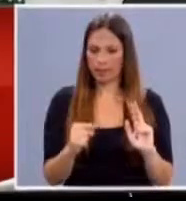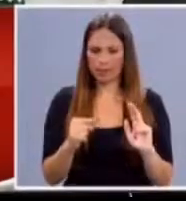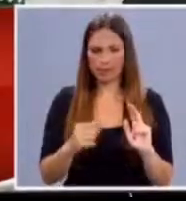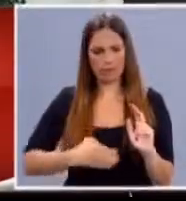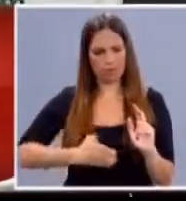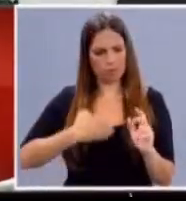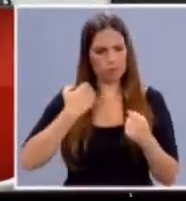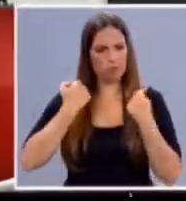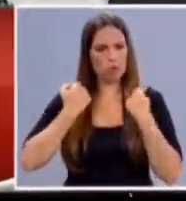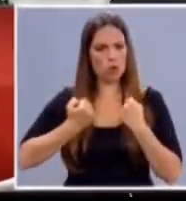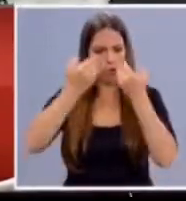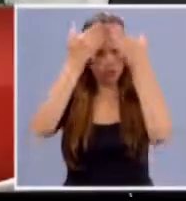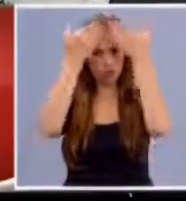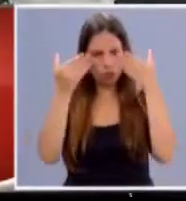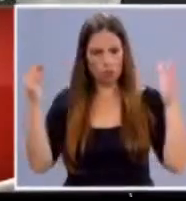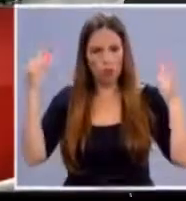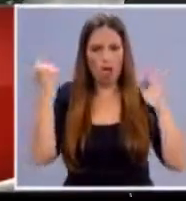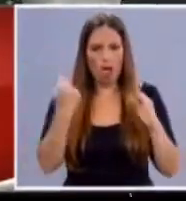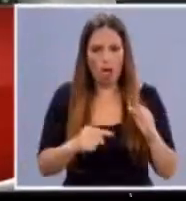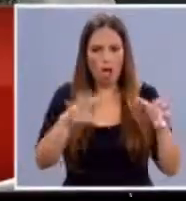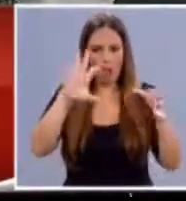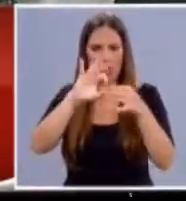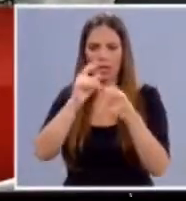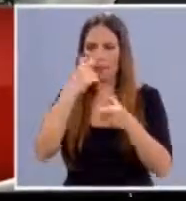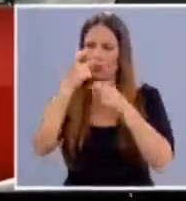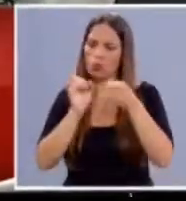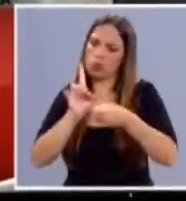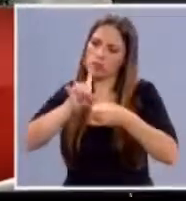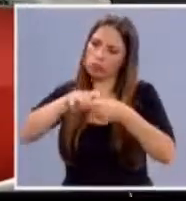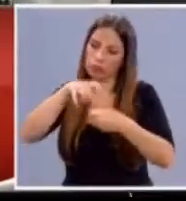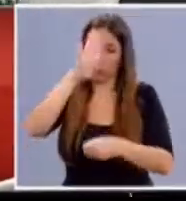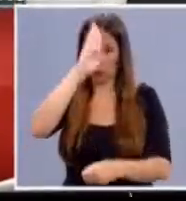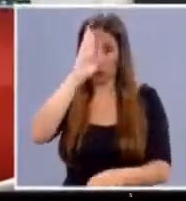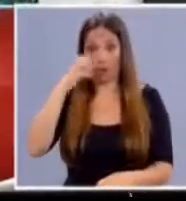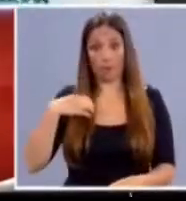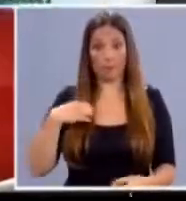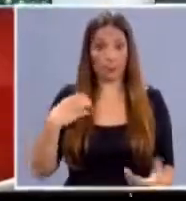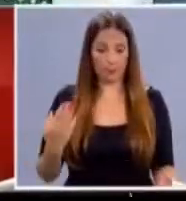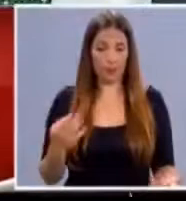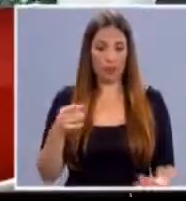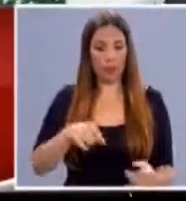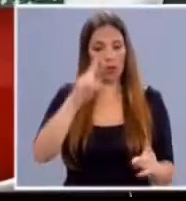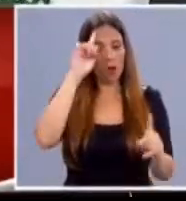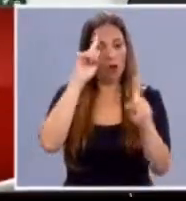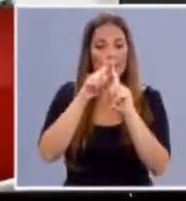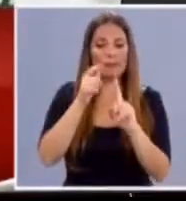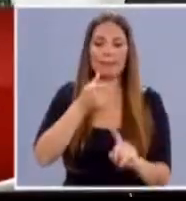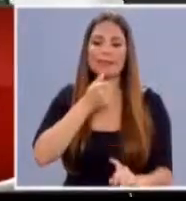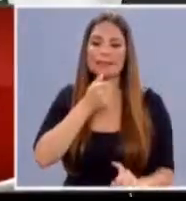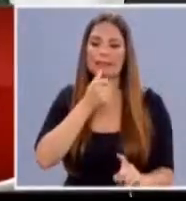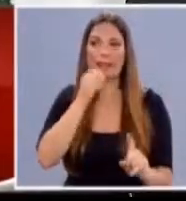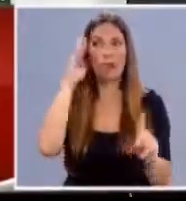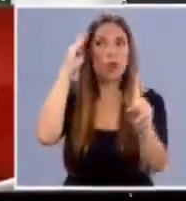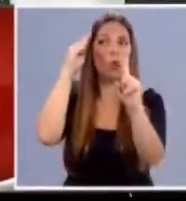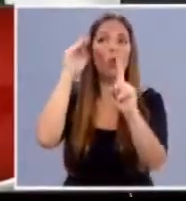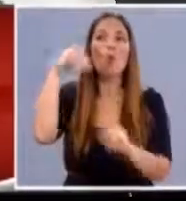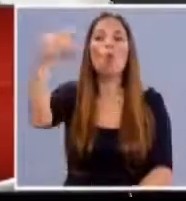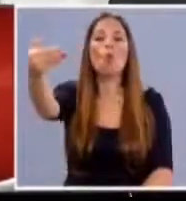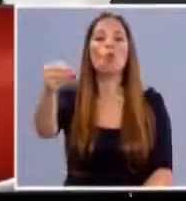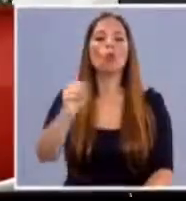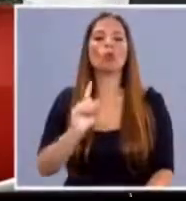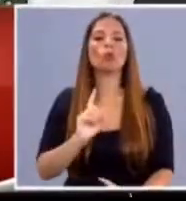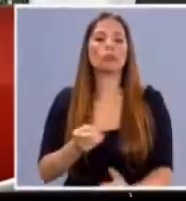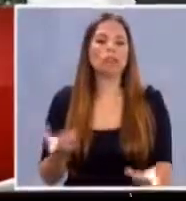democrática dos sócios do Sporting Clube Portugal, decidirem dos destinos para esta grande instituição, para esta nobre